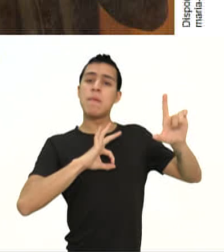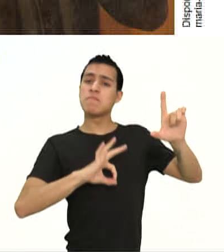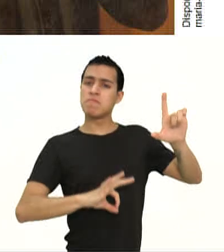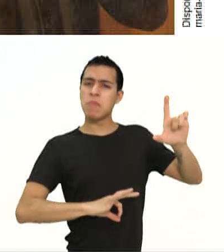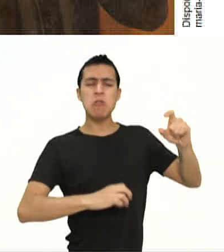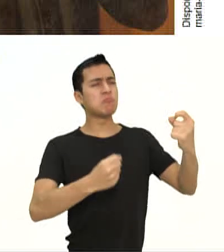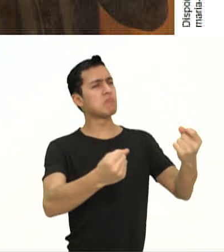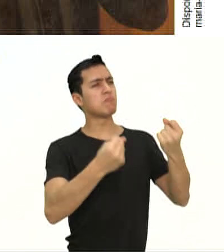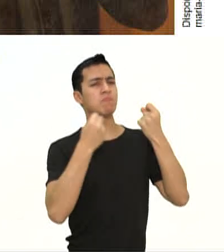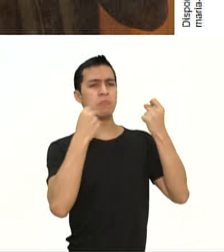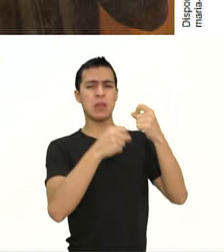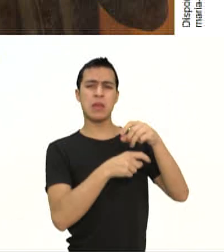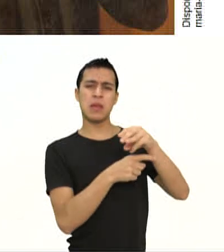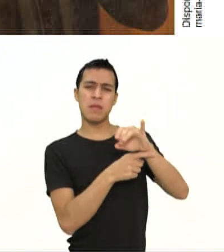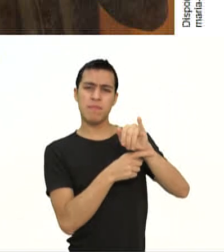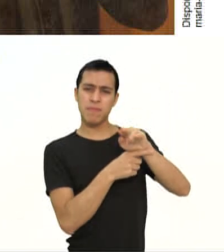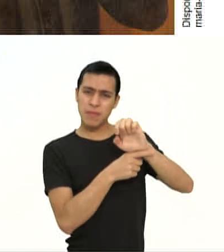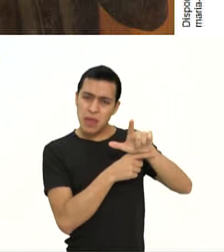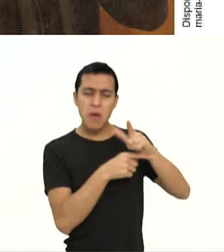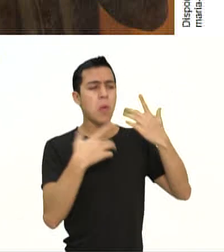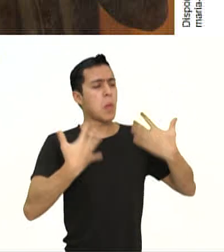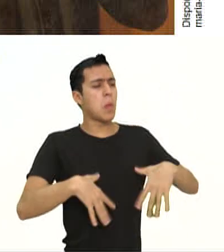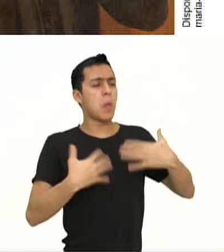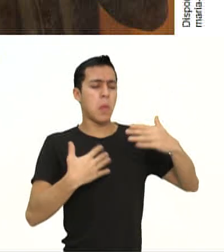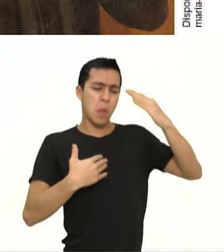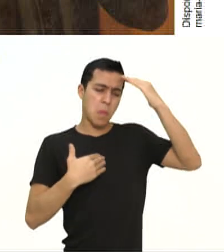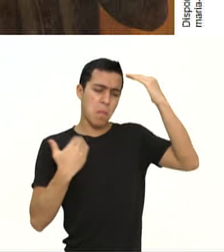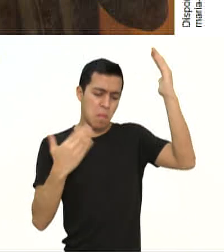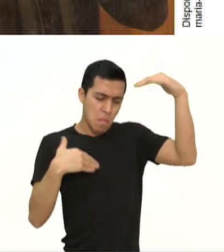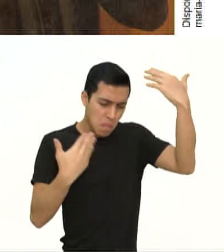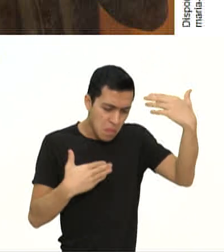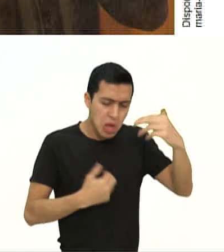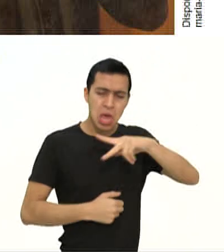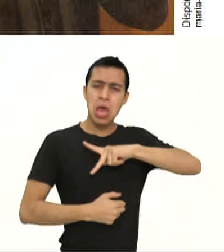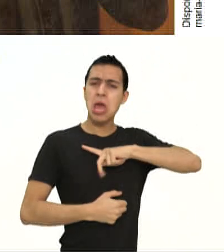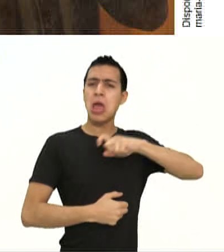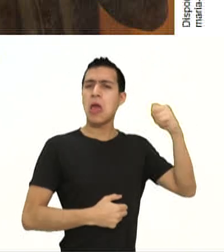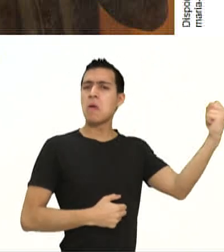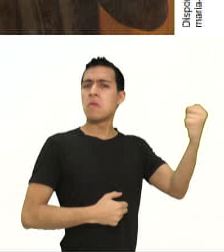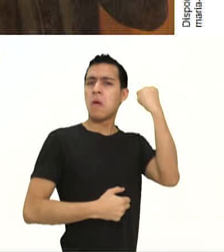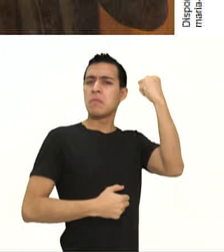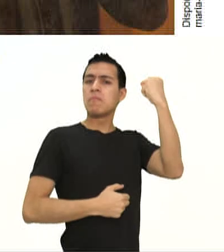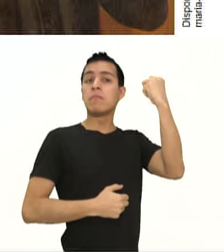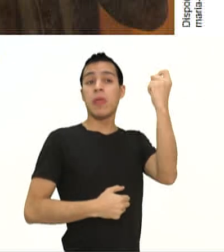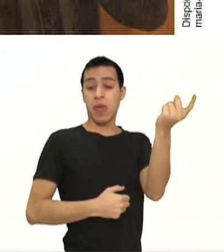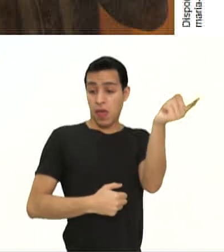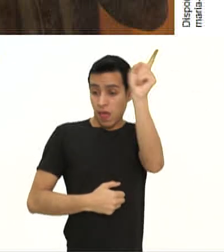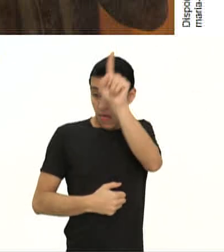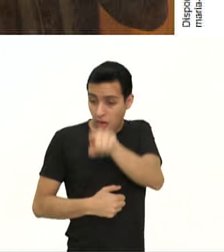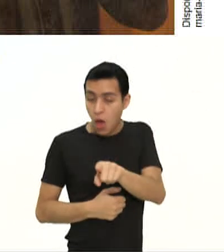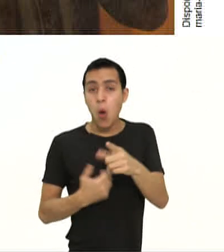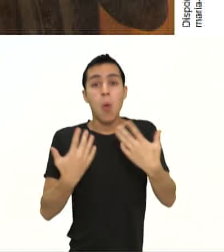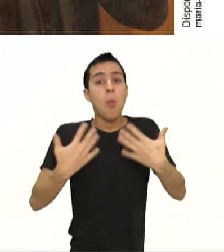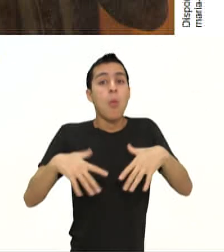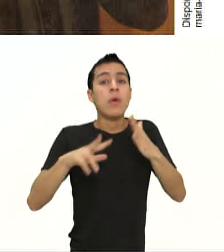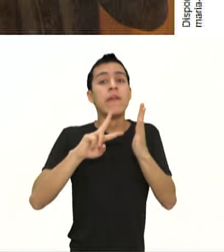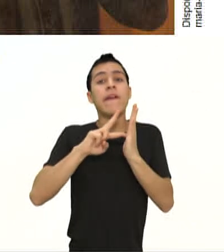como grande, né, o Padre Miguel era colocado como um grande herói, o Morelos, perdão, já vai ser mais